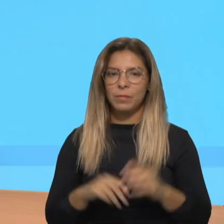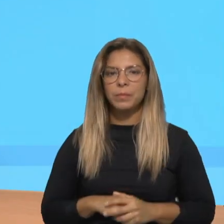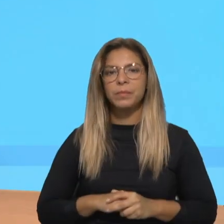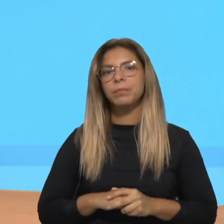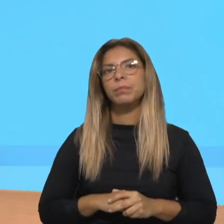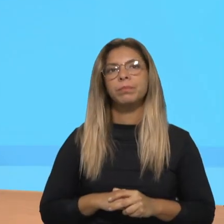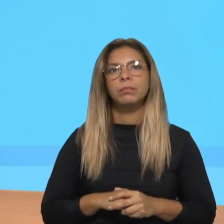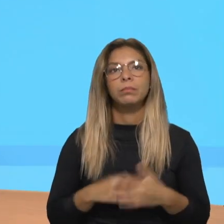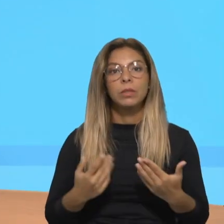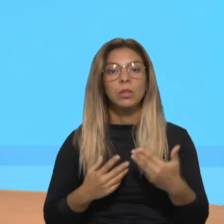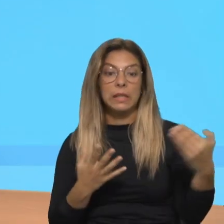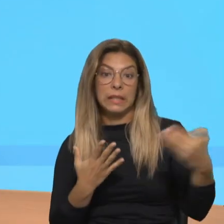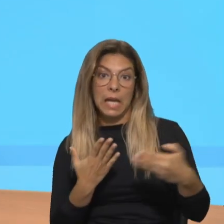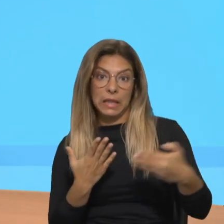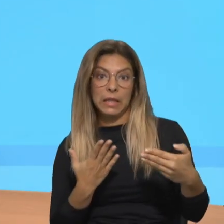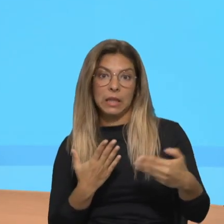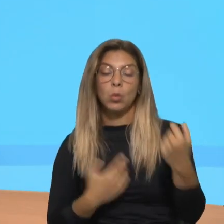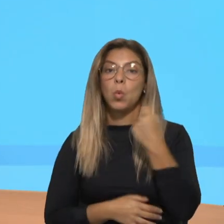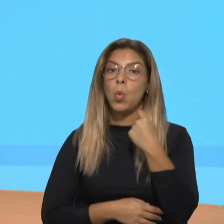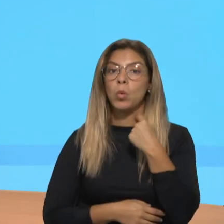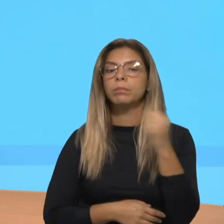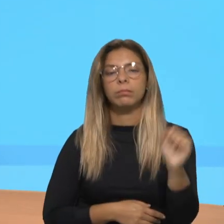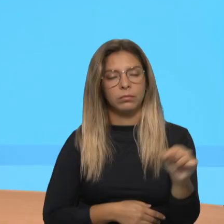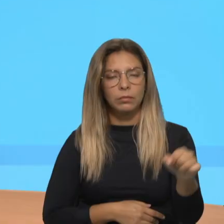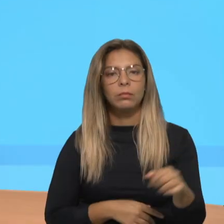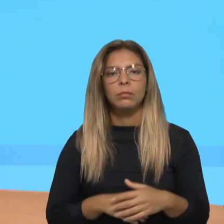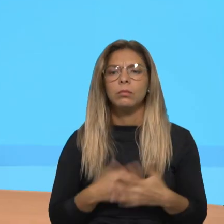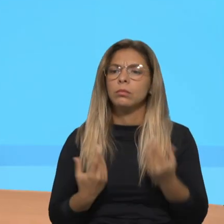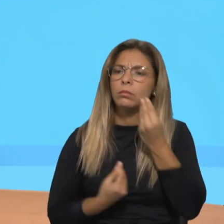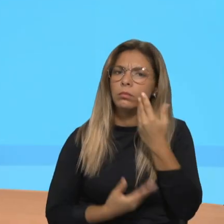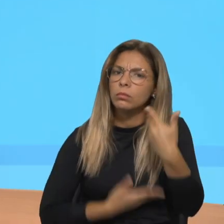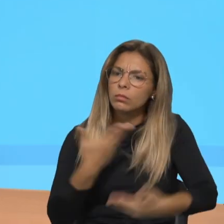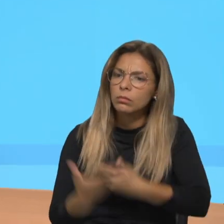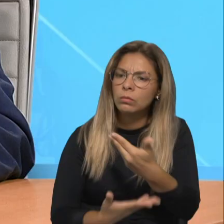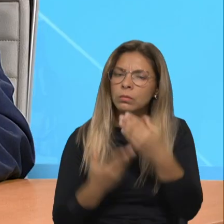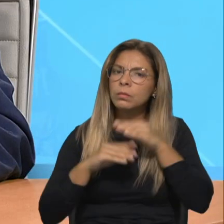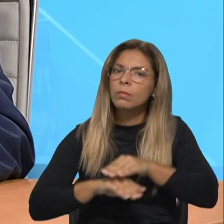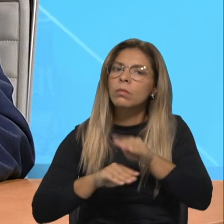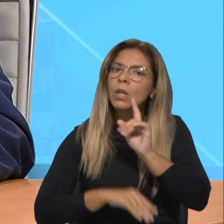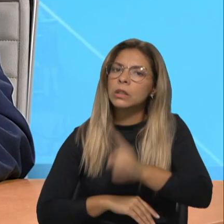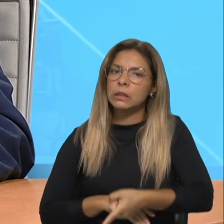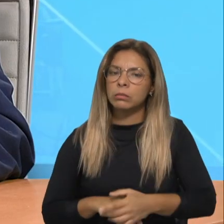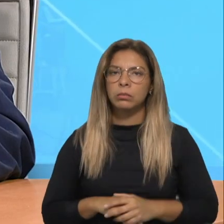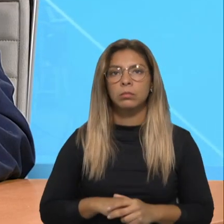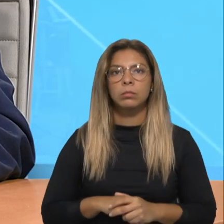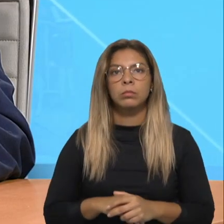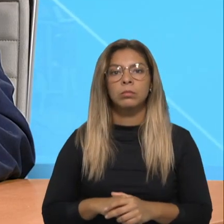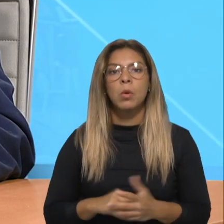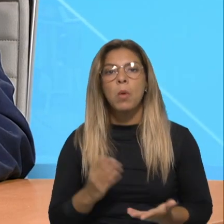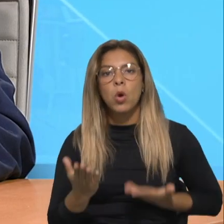agora no 7º curso, não é? 7º curso. Como é que se processa esta proposta formativa? Esta proposta